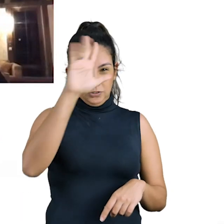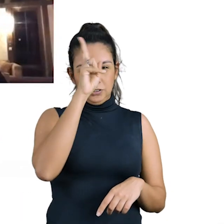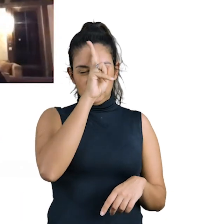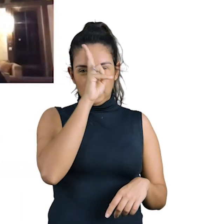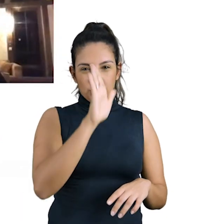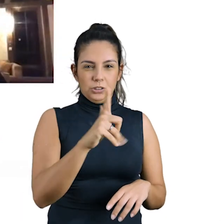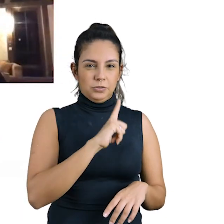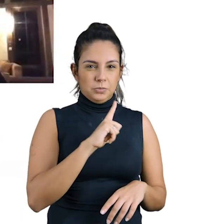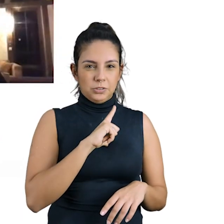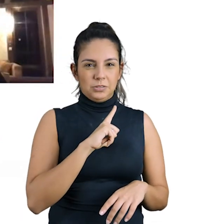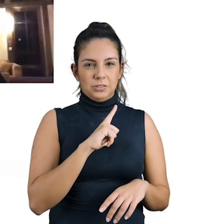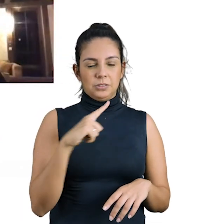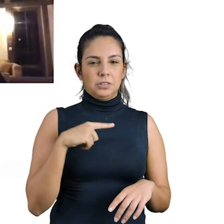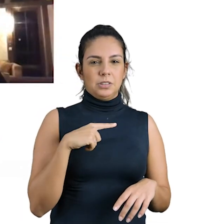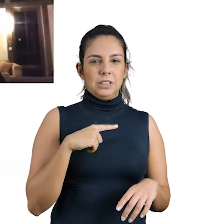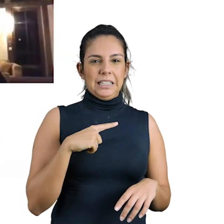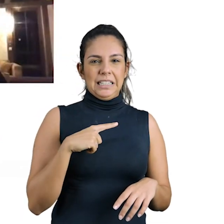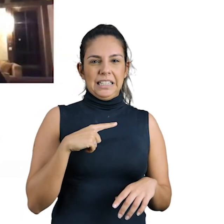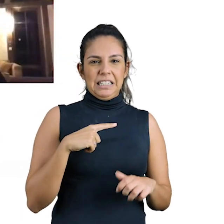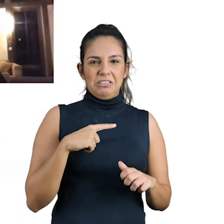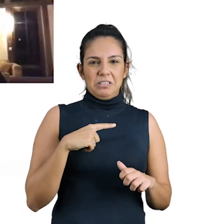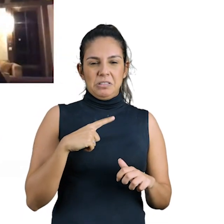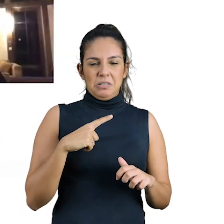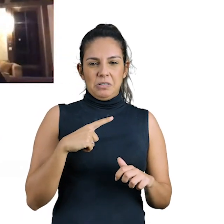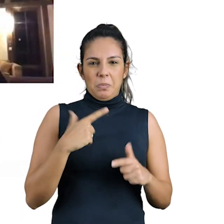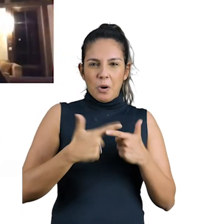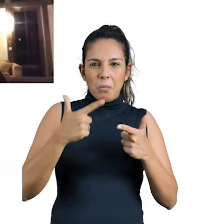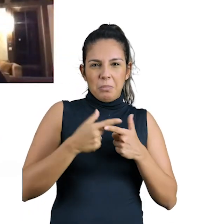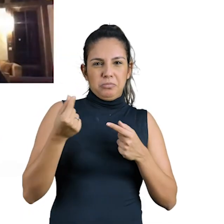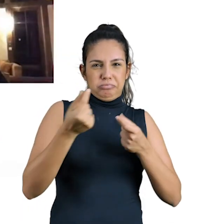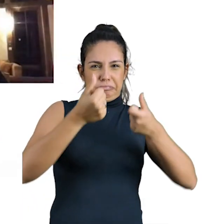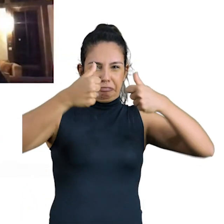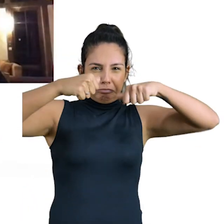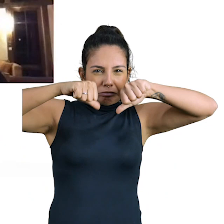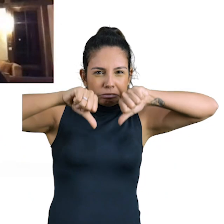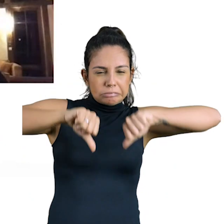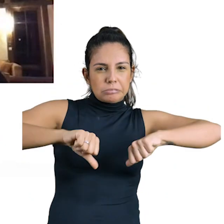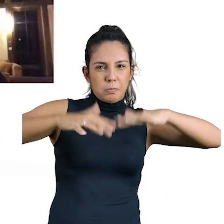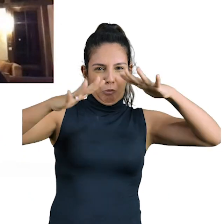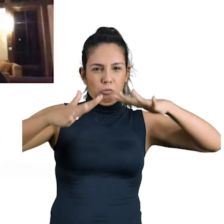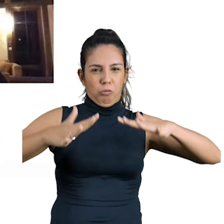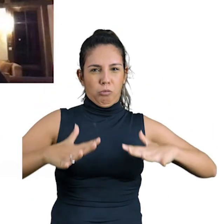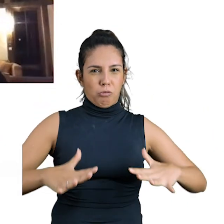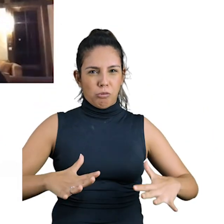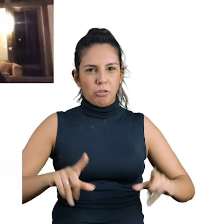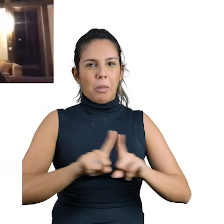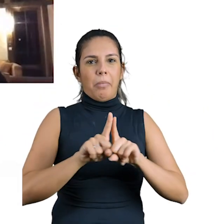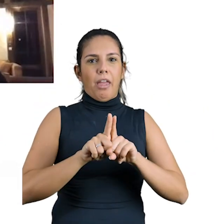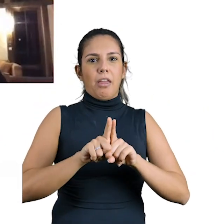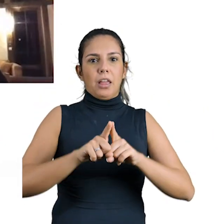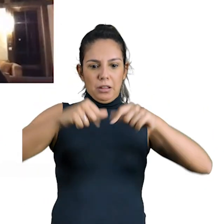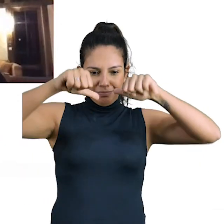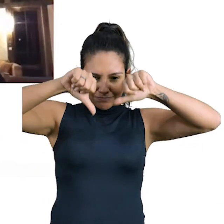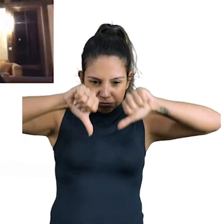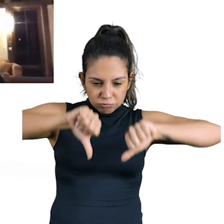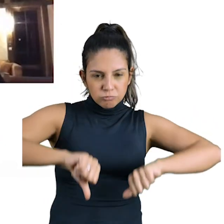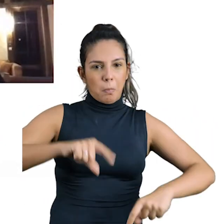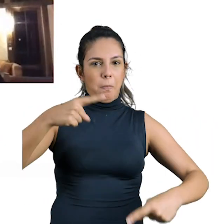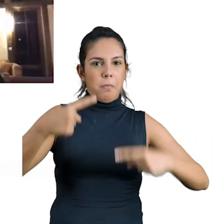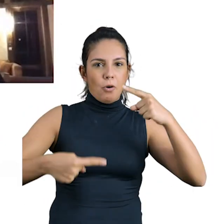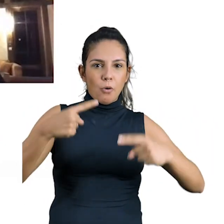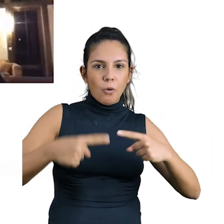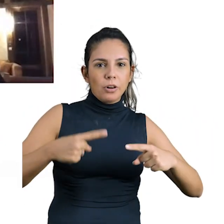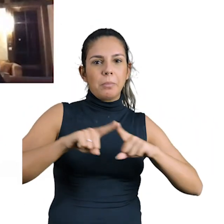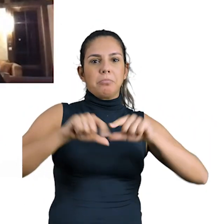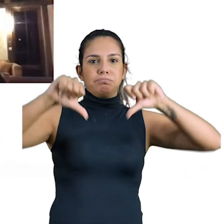já tivemos momentos de grande crise econômica, já tivemos momentos de grande crise política, já tivemos momentos de